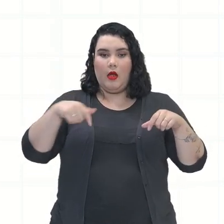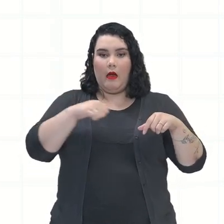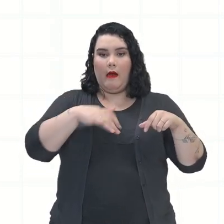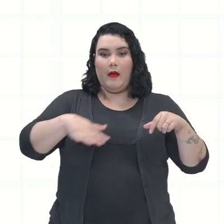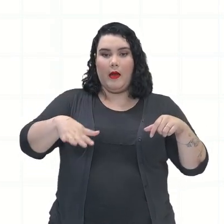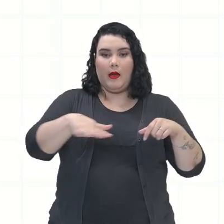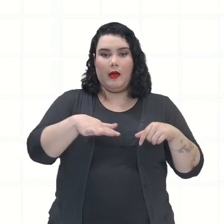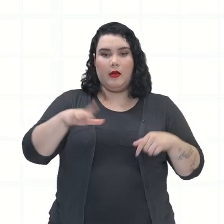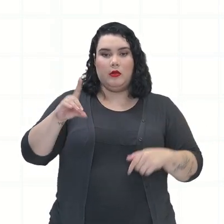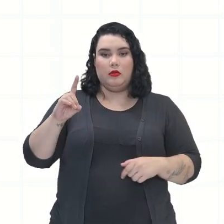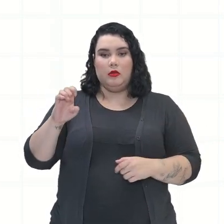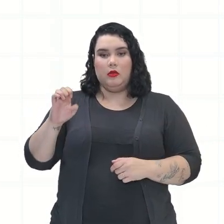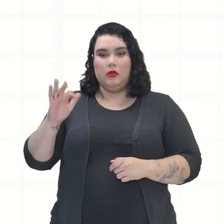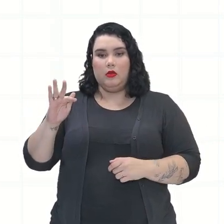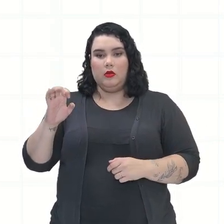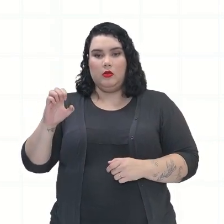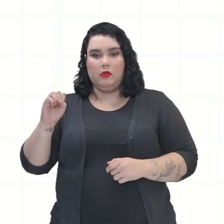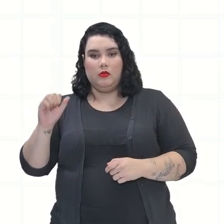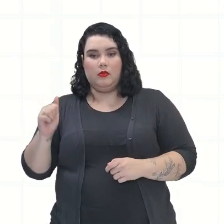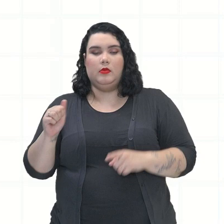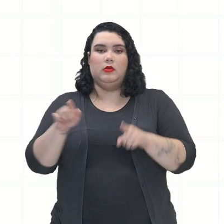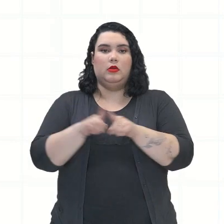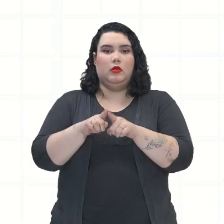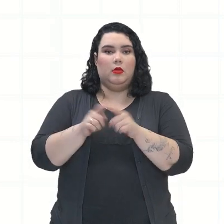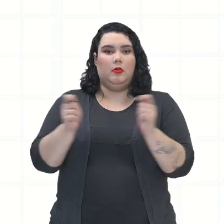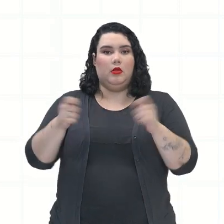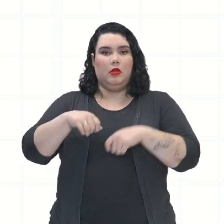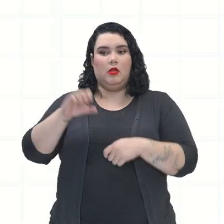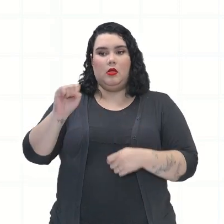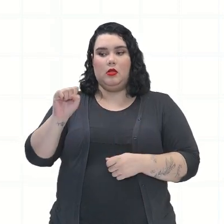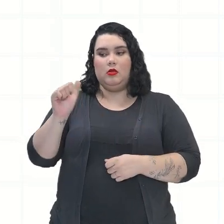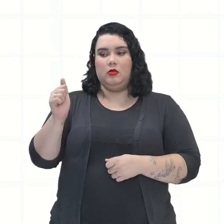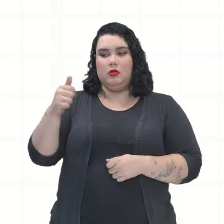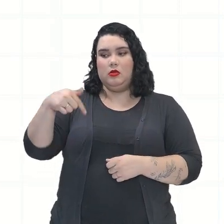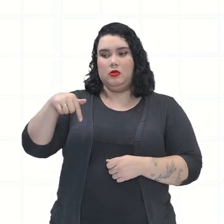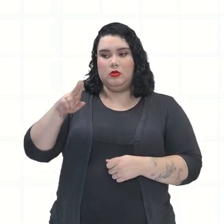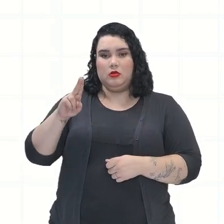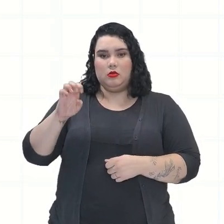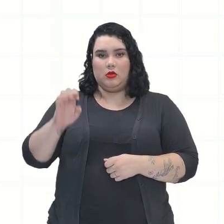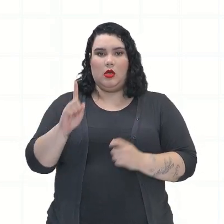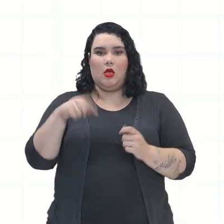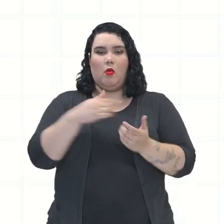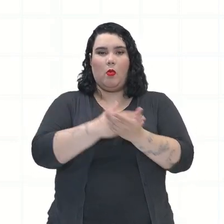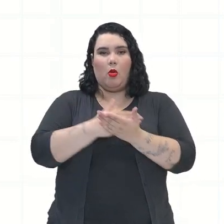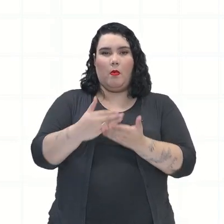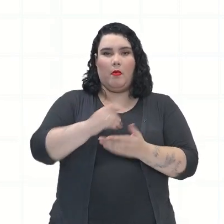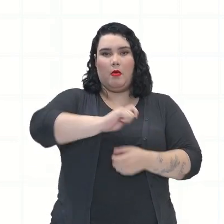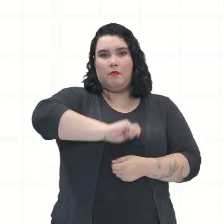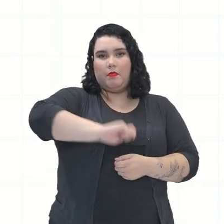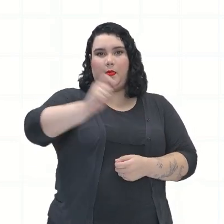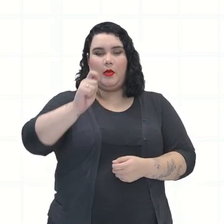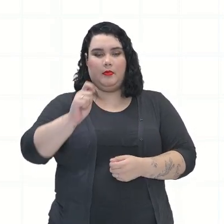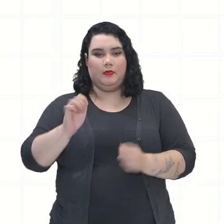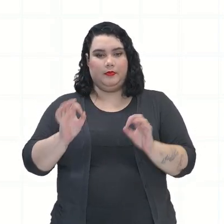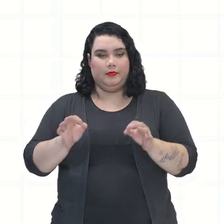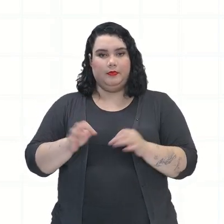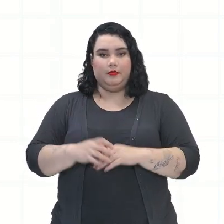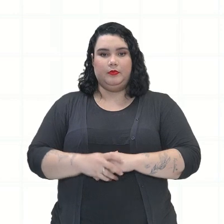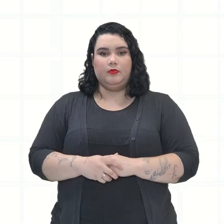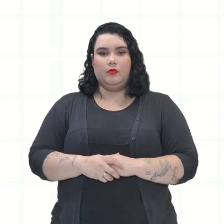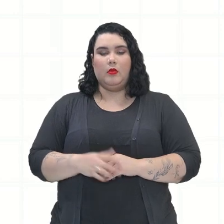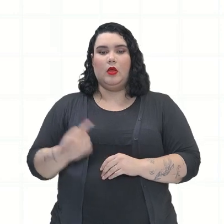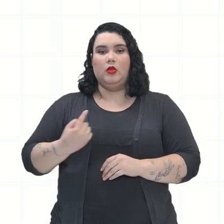onde é realizado o saque para cada lado da quadra. Além disso, a gente percebe o quê?